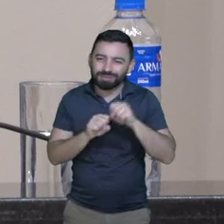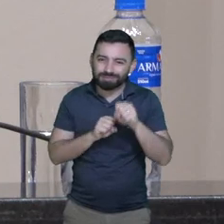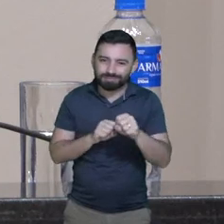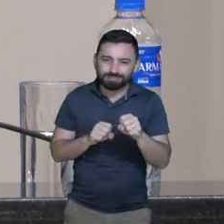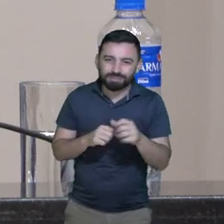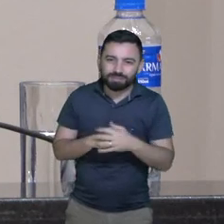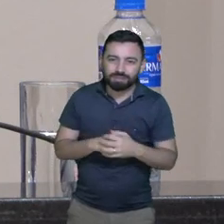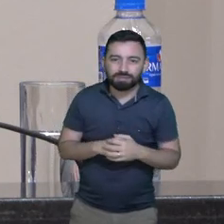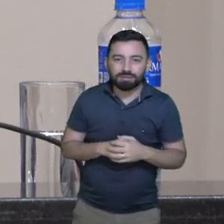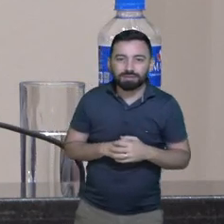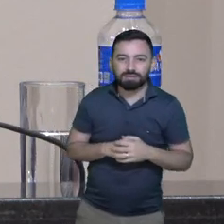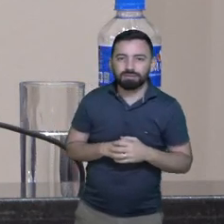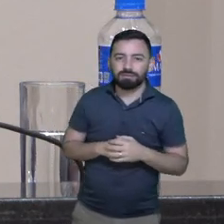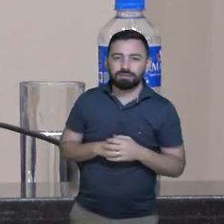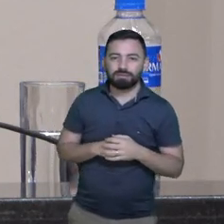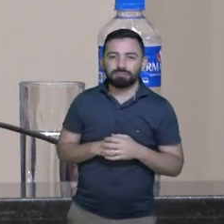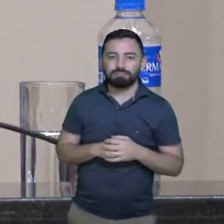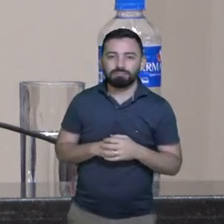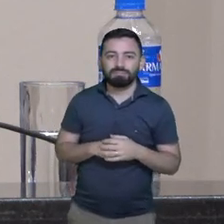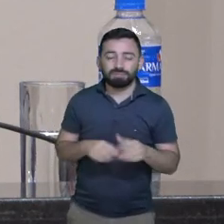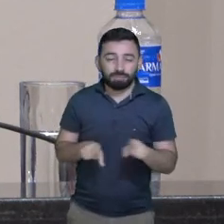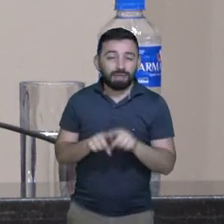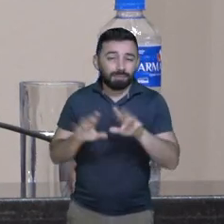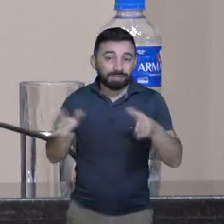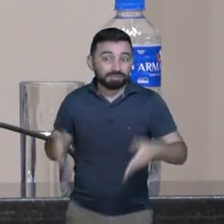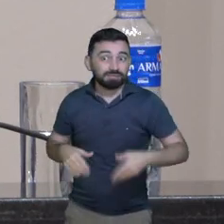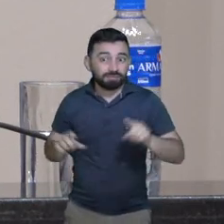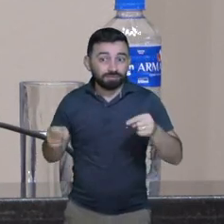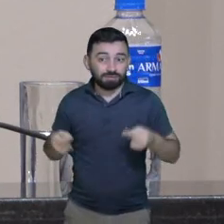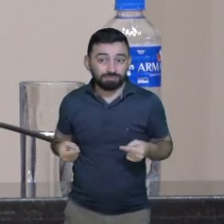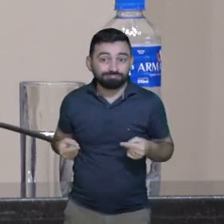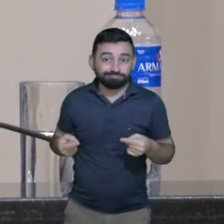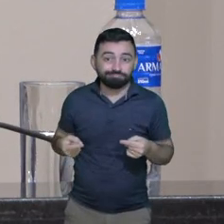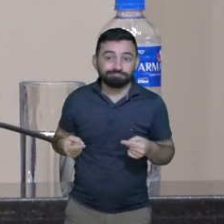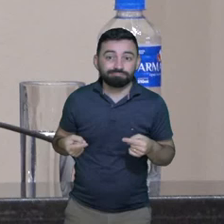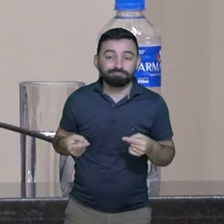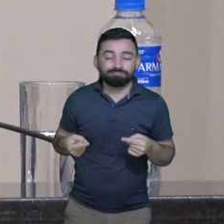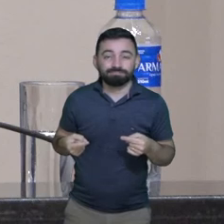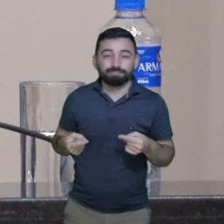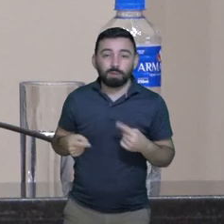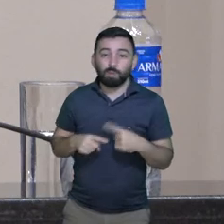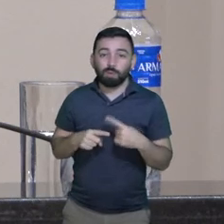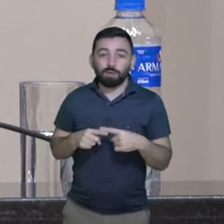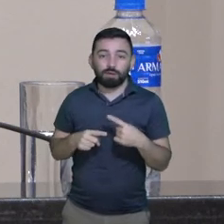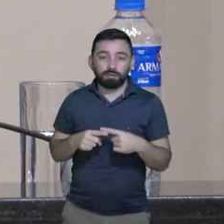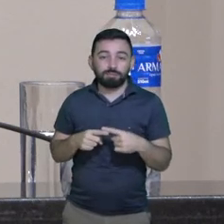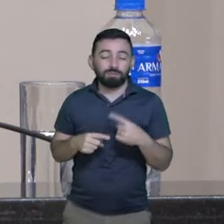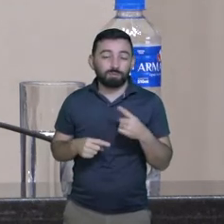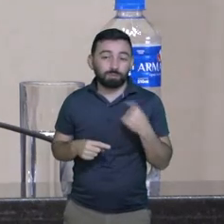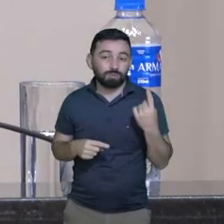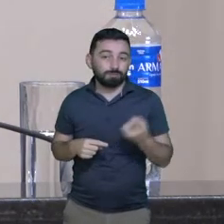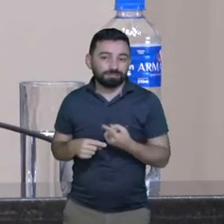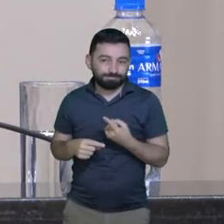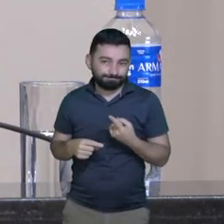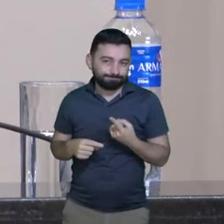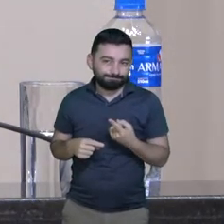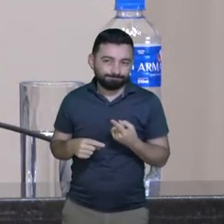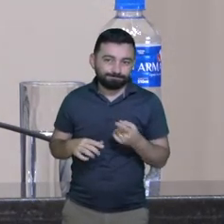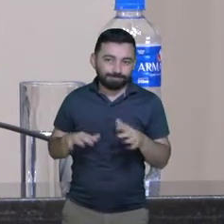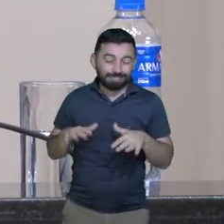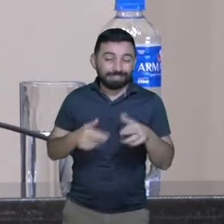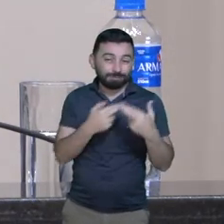seja o grande a grande mesa desafiadora né porque nos coloca em certa medida uma